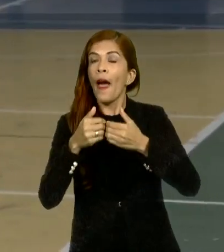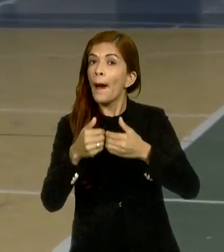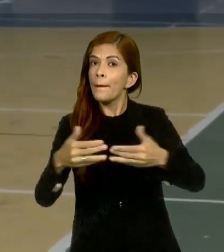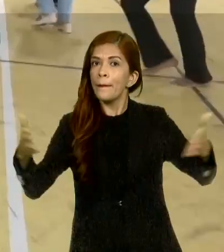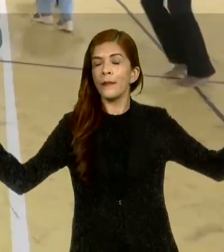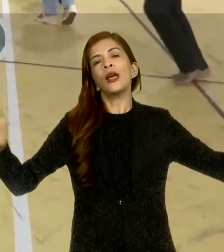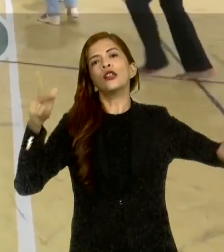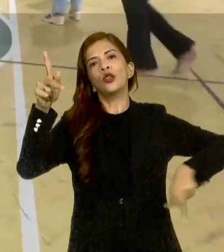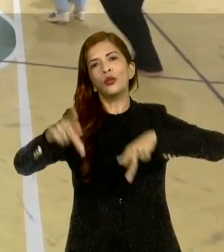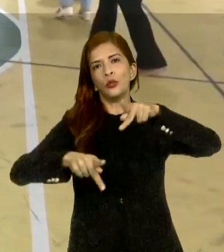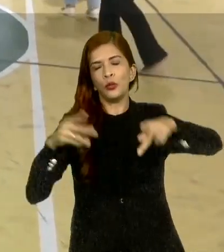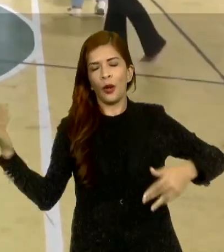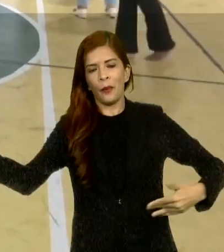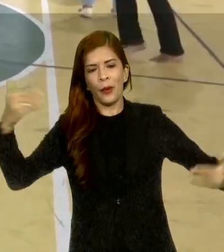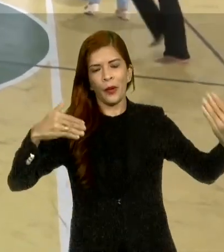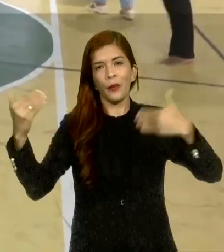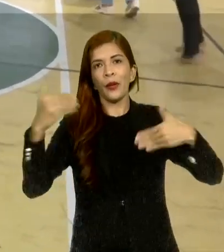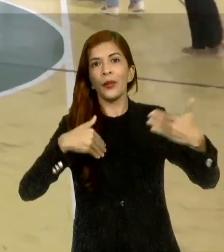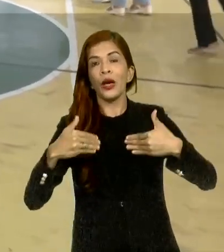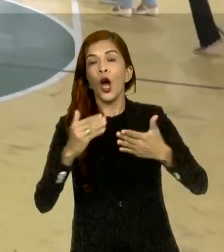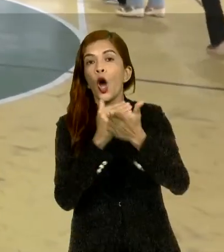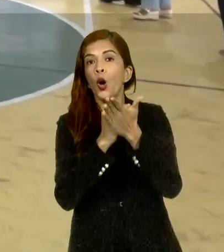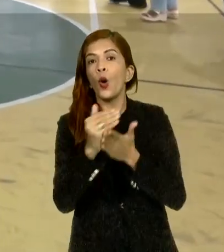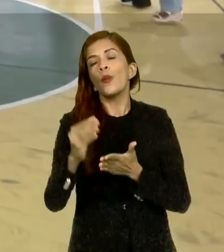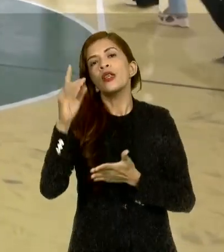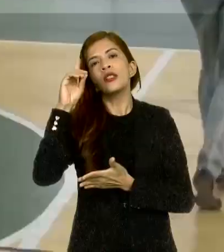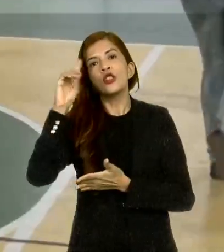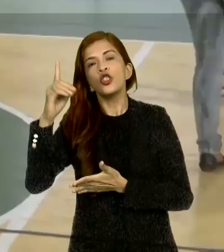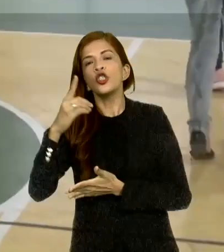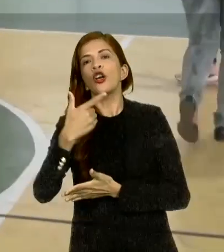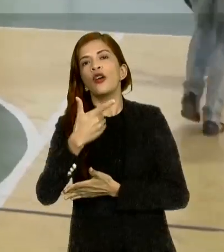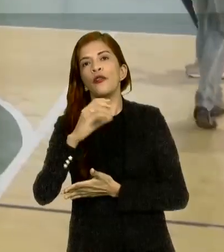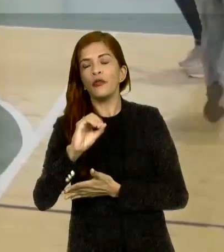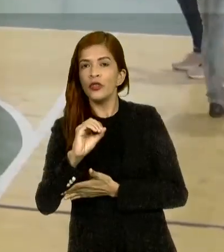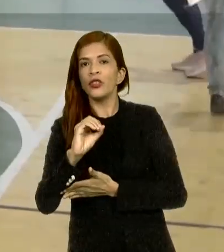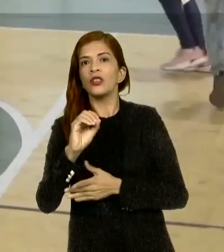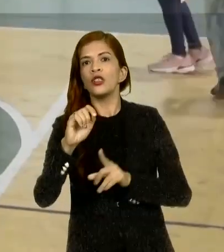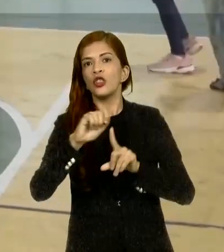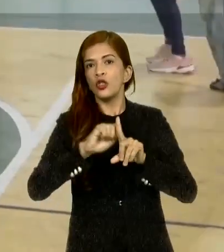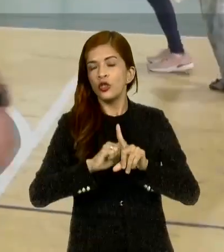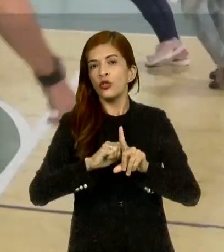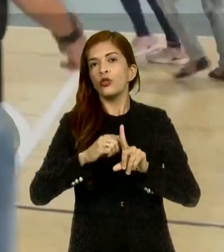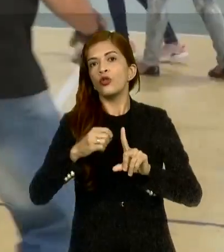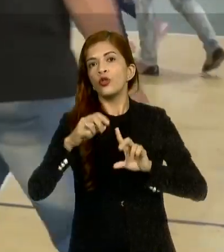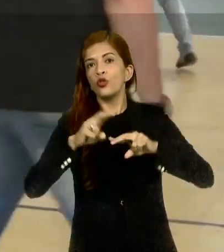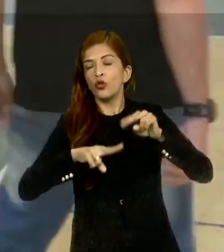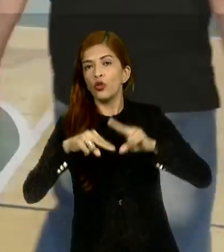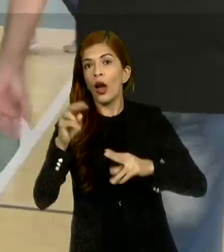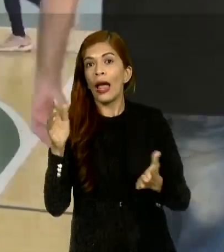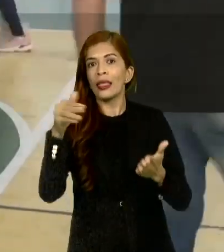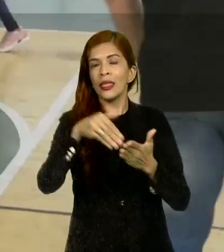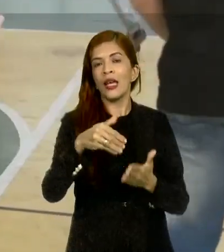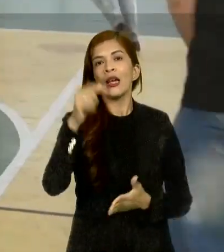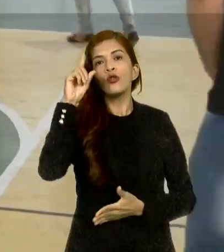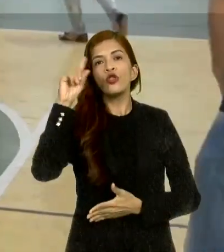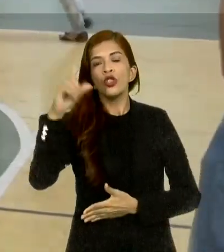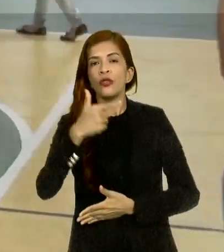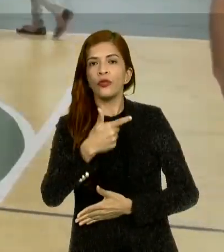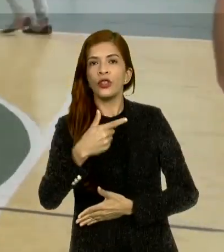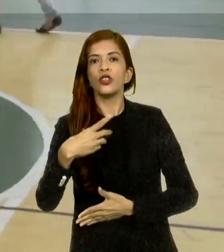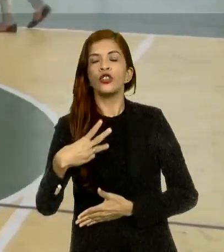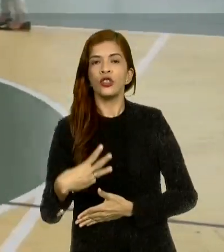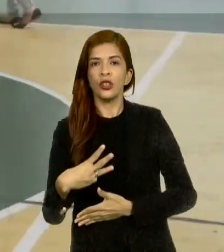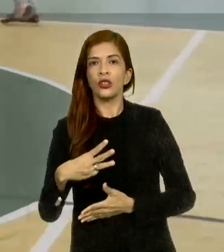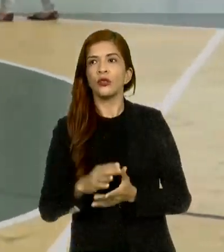e começa na próxima quinta-feira, 20 de junho, e vai até o dia 23. A apresentação da quadrilha dos servidores será